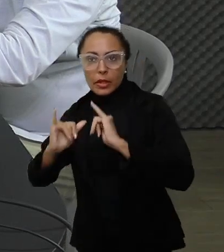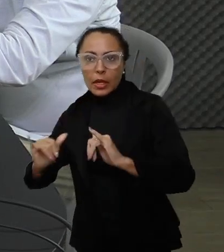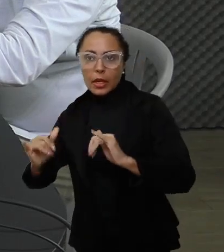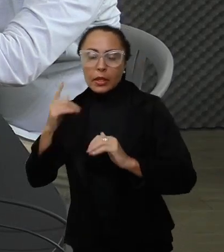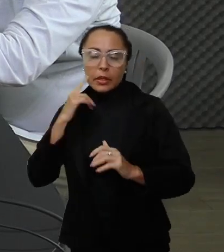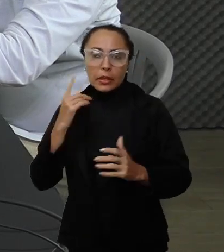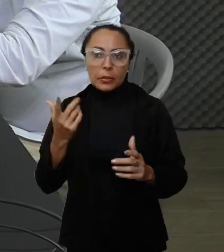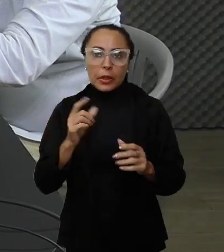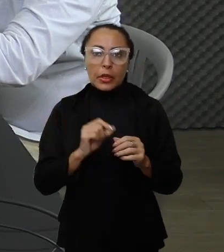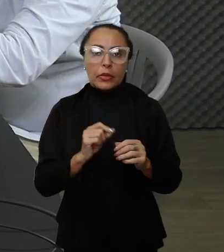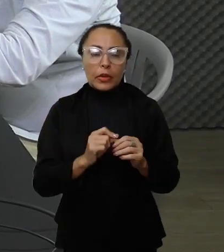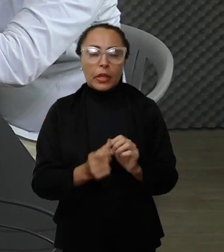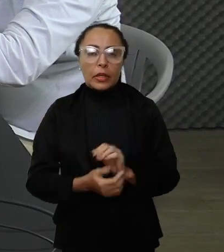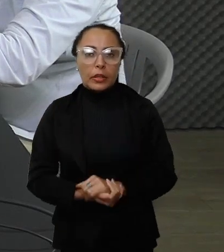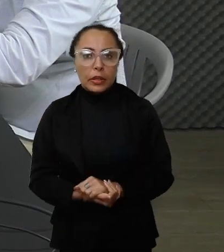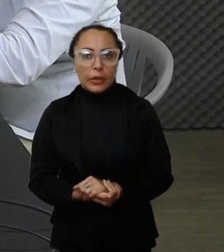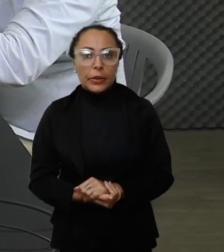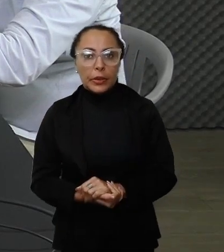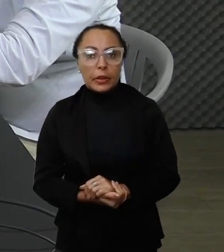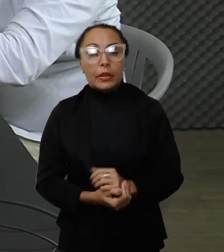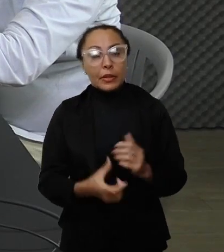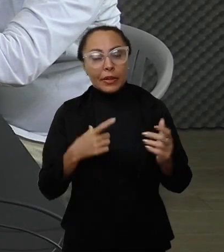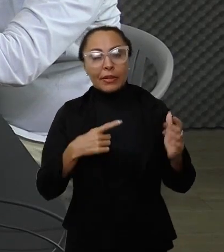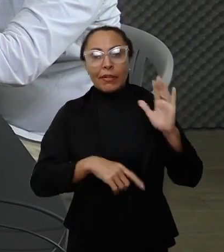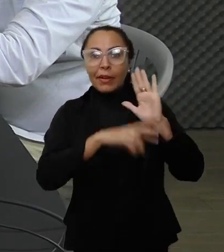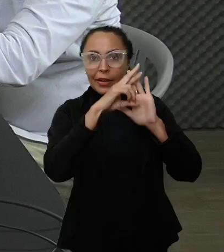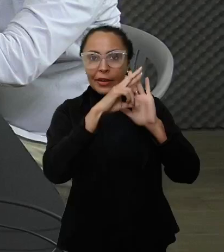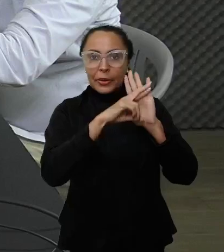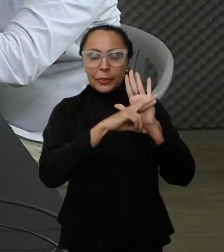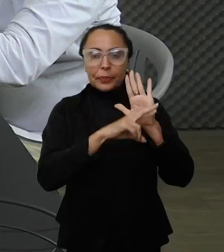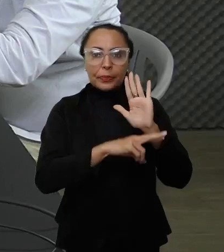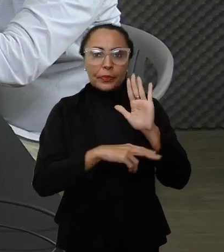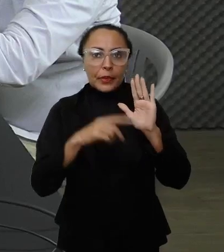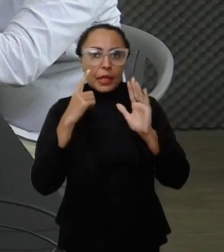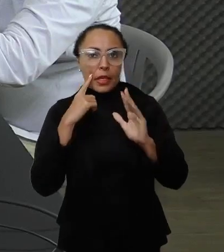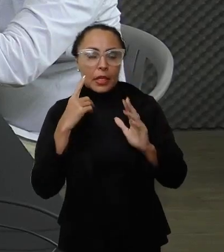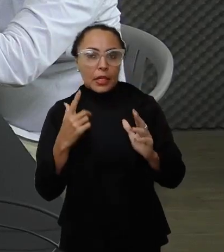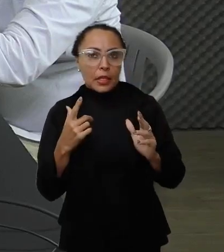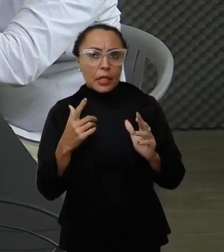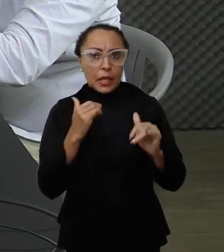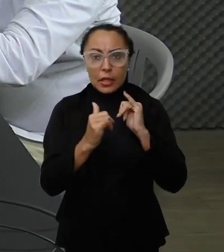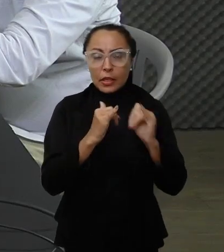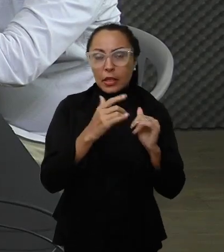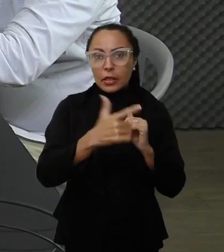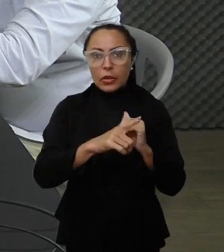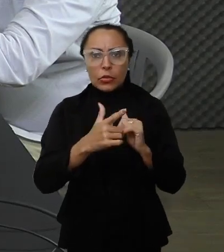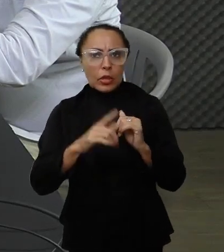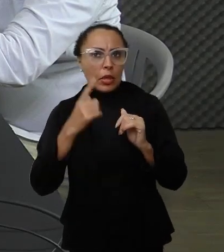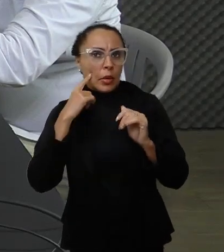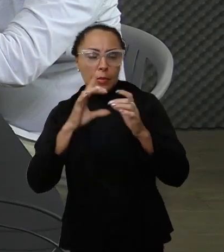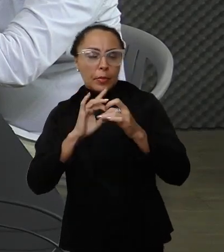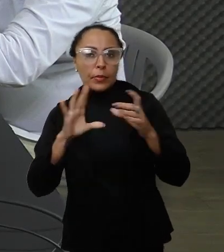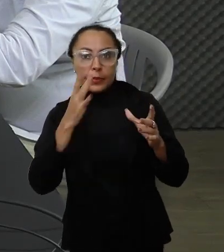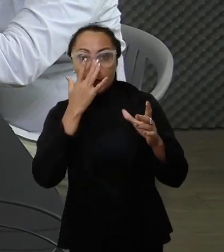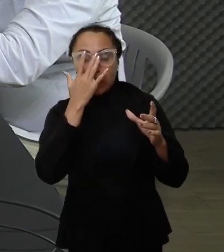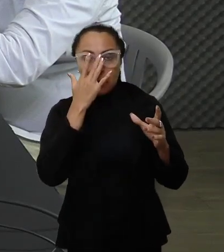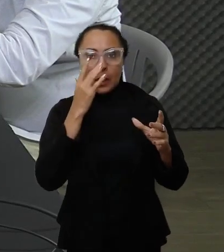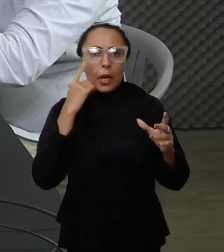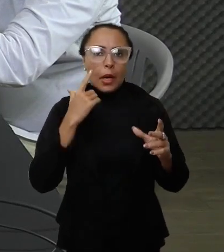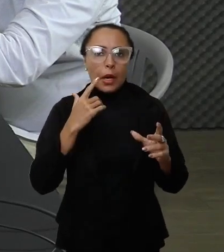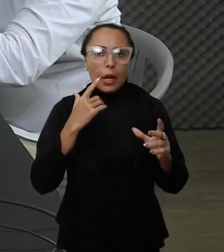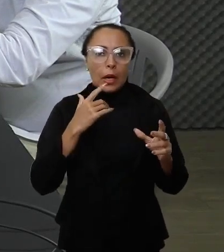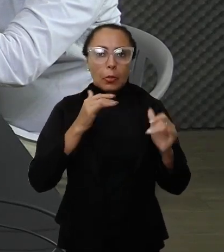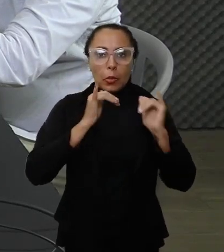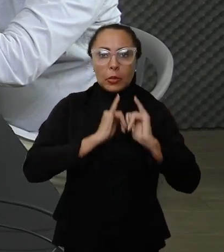faz publicidade em veículo de comunicação, existem regras. E na internet não tem, assim, é tão aberto dessa forma, porque a publicidade